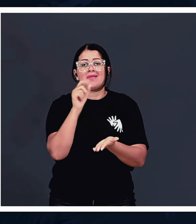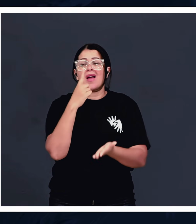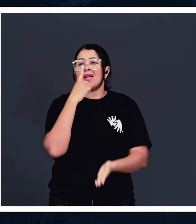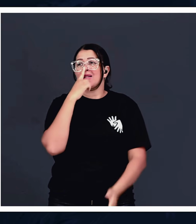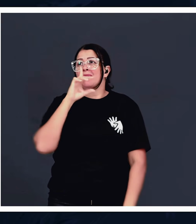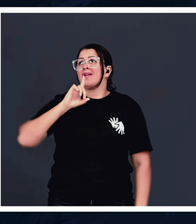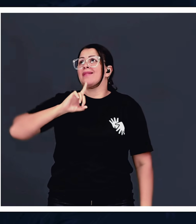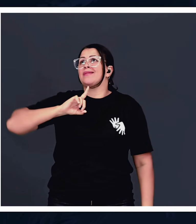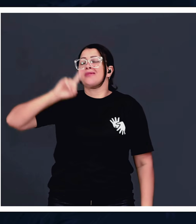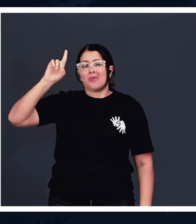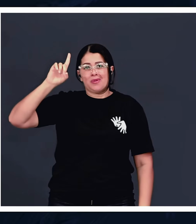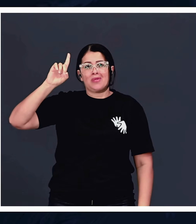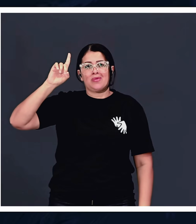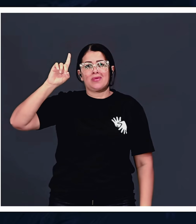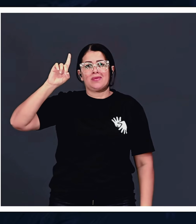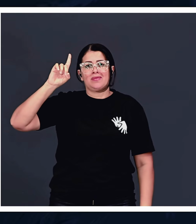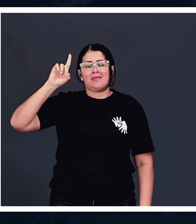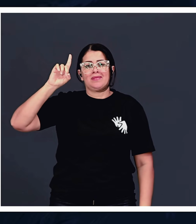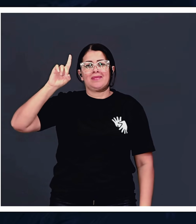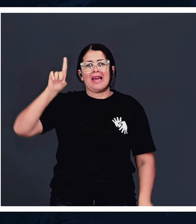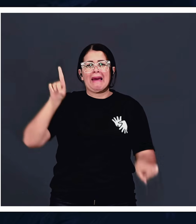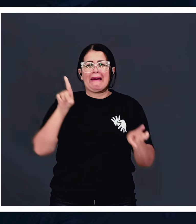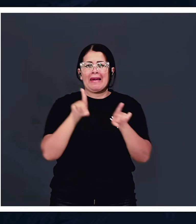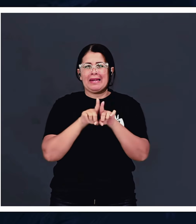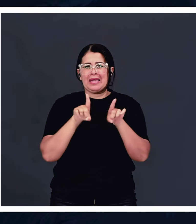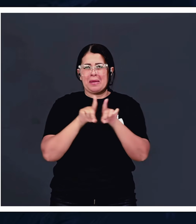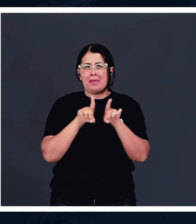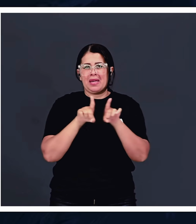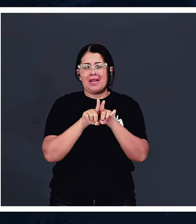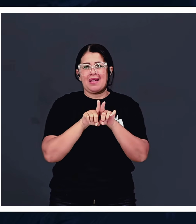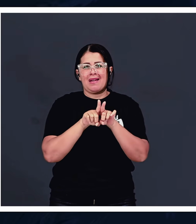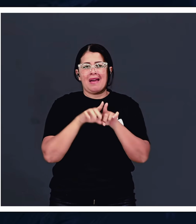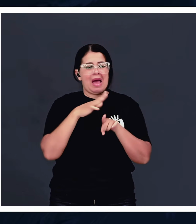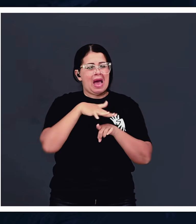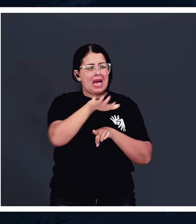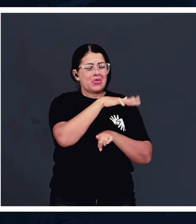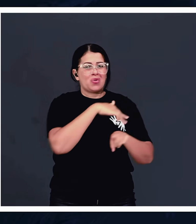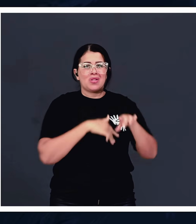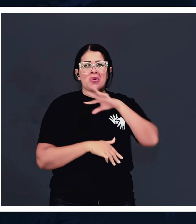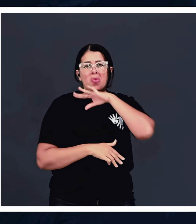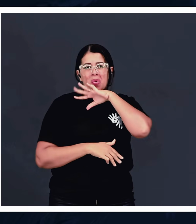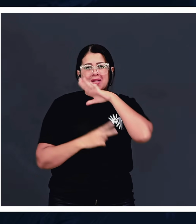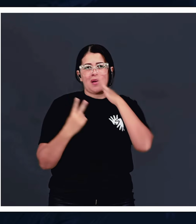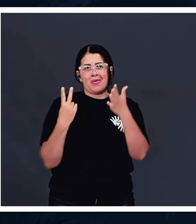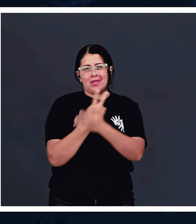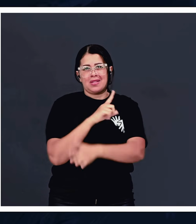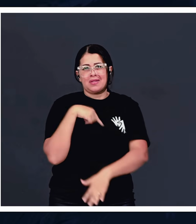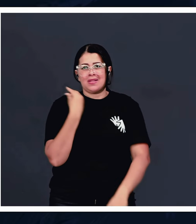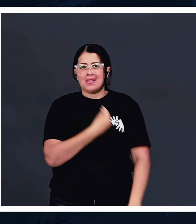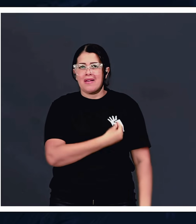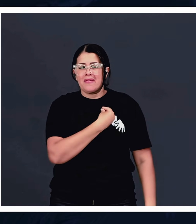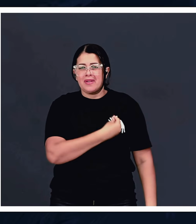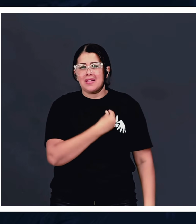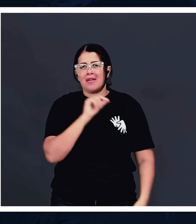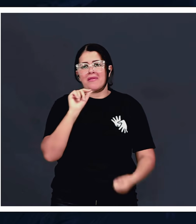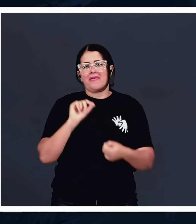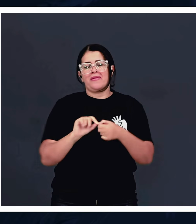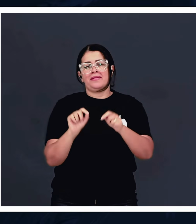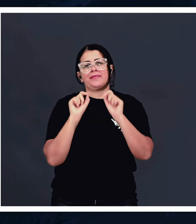intimidade e a contaminação, vamos dizer assim, pelo fermento, ela nos